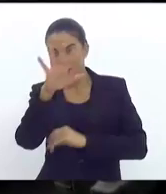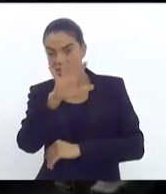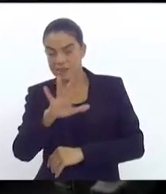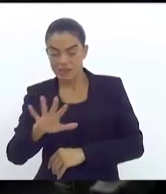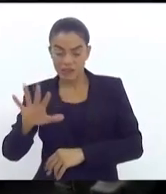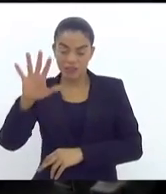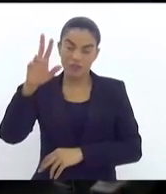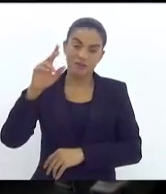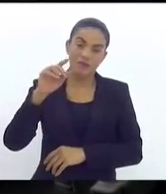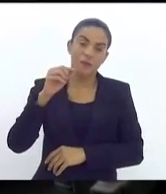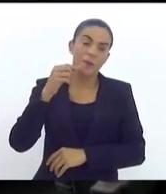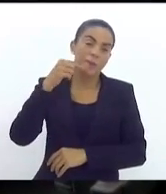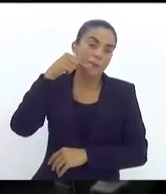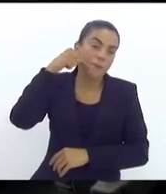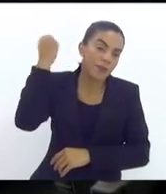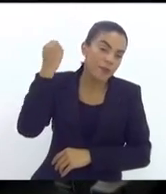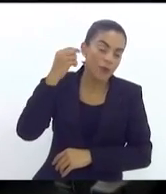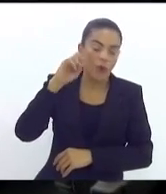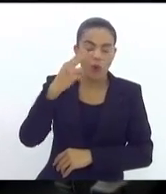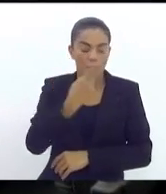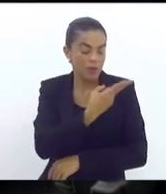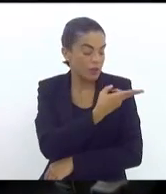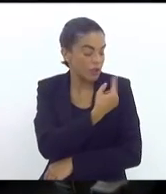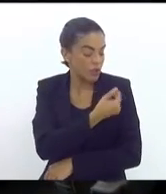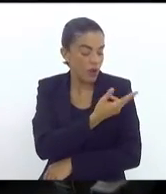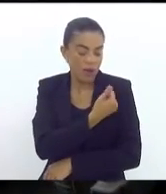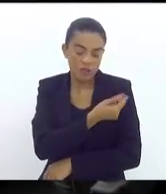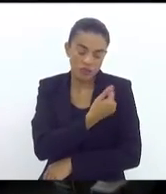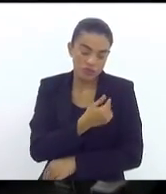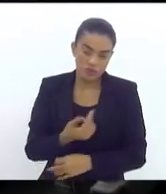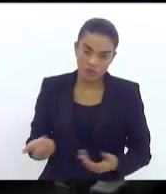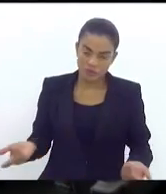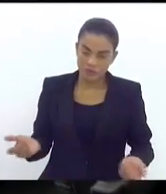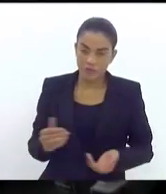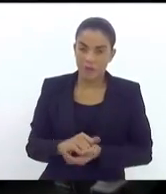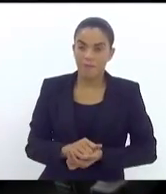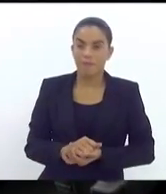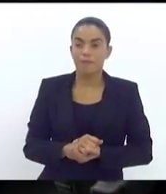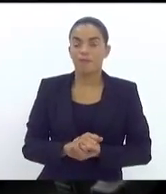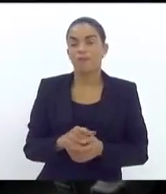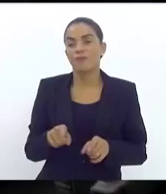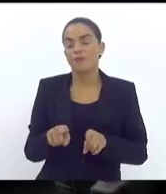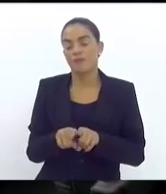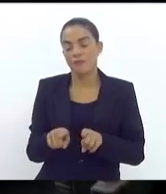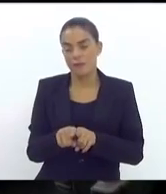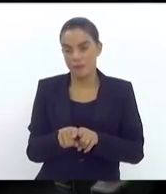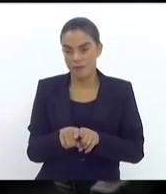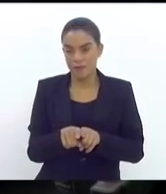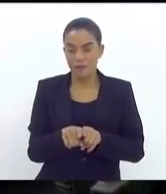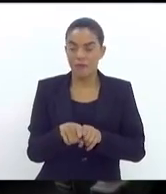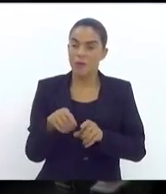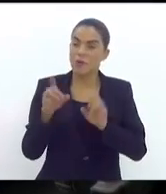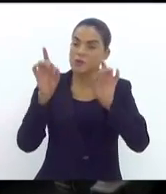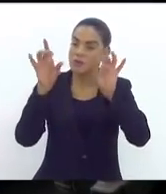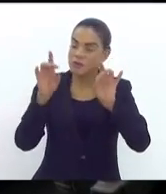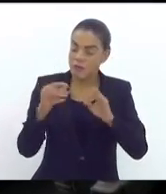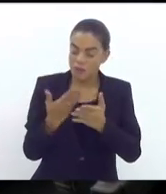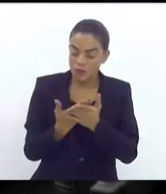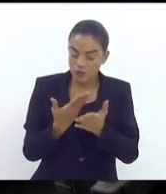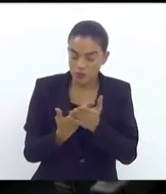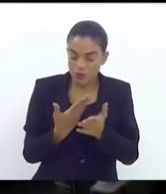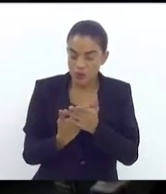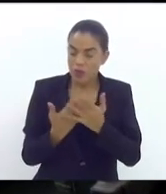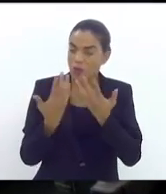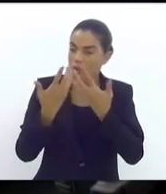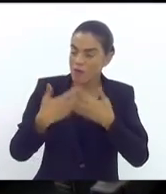como uma cicatriz ou uma tatuagem. Não à toa, os especialistas vêm se dedicando a estudar os efeitos